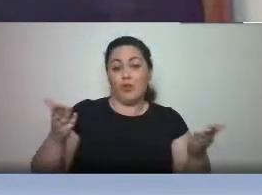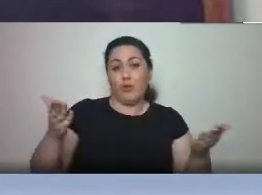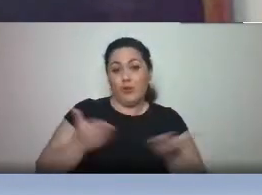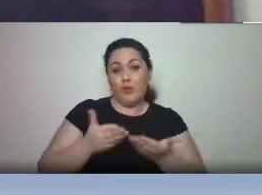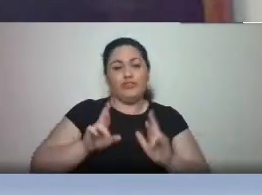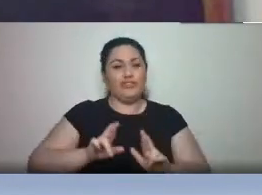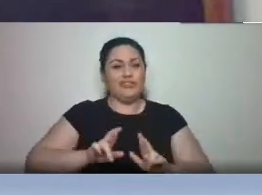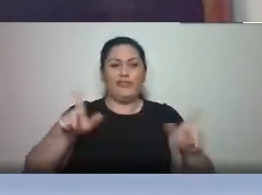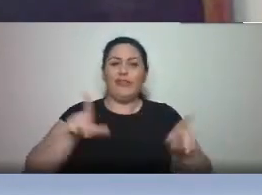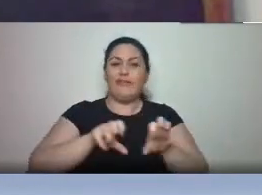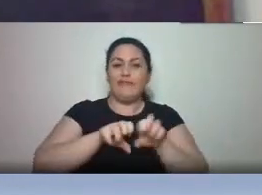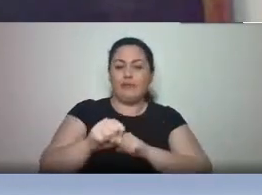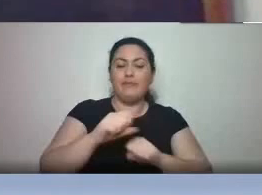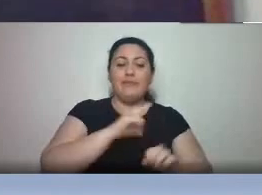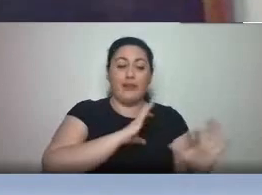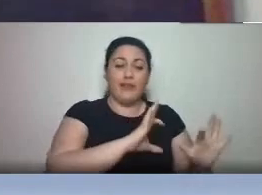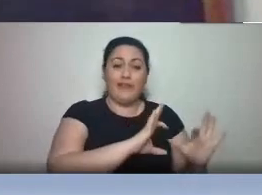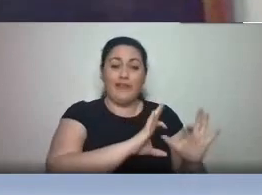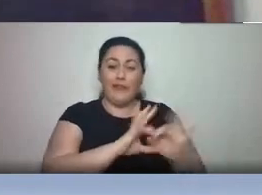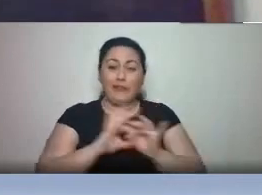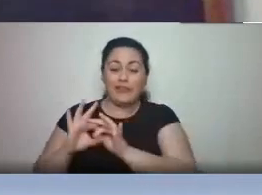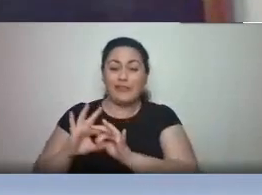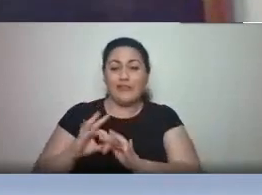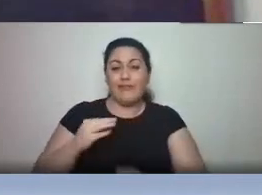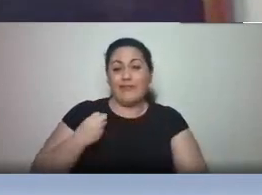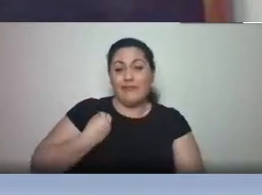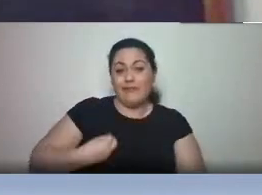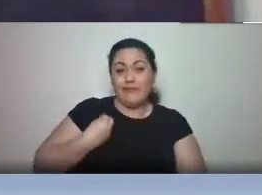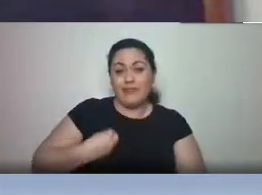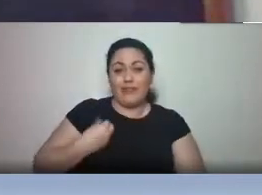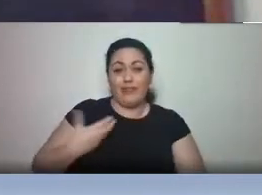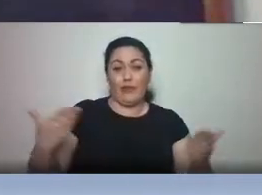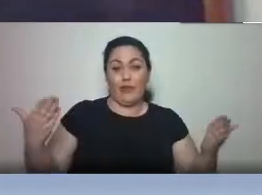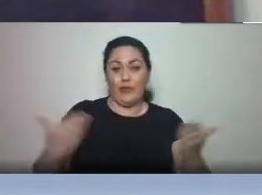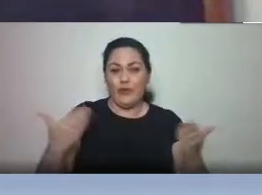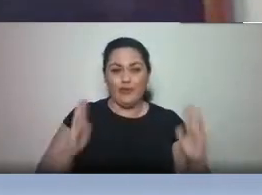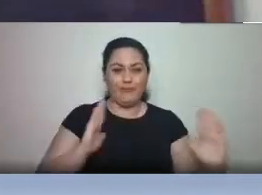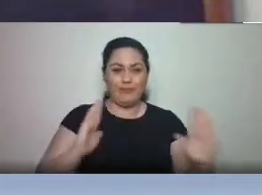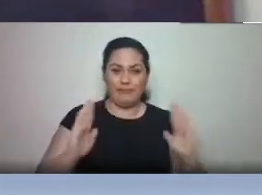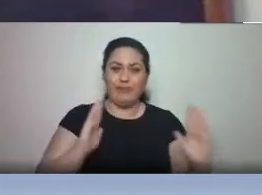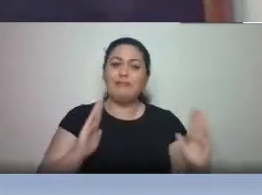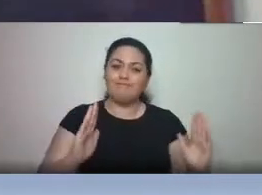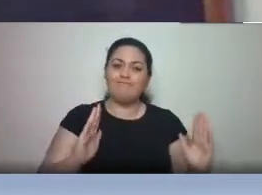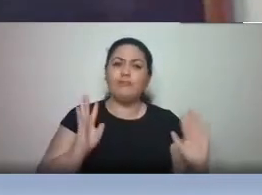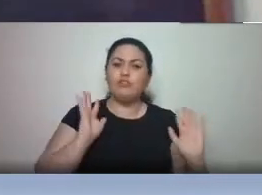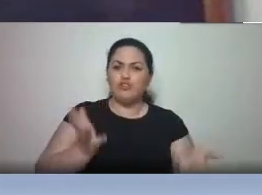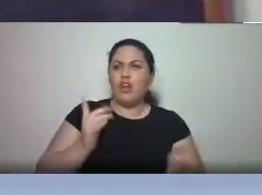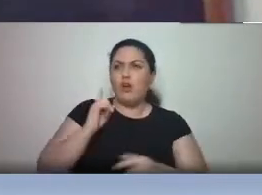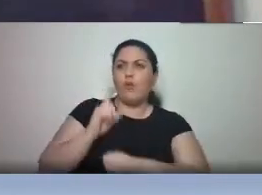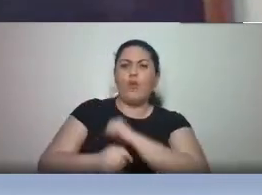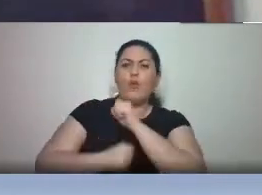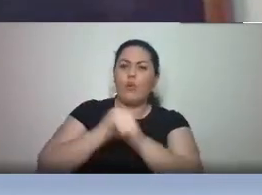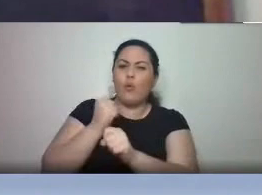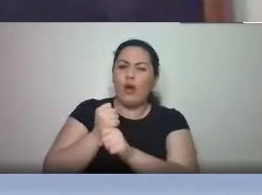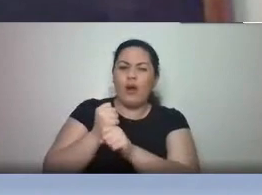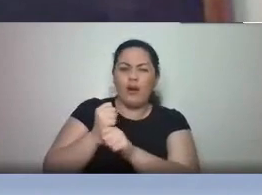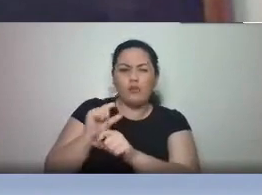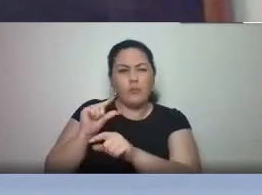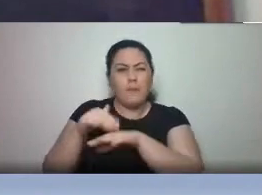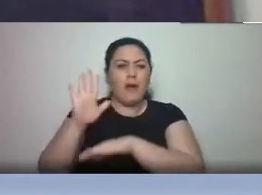O contexto específico da vida em que nos encontramos, desde há pouco mais de um ano, em razão da pandemia